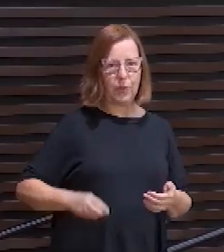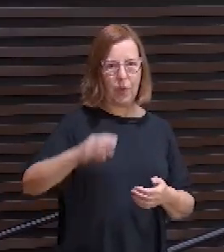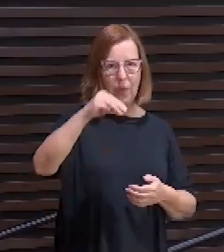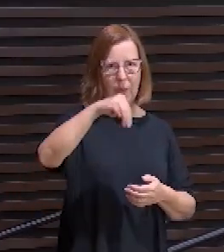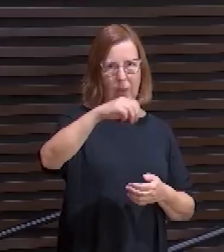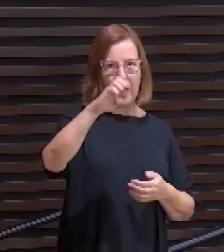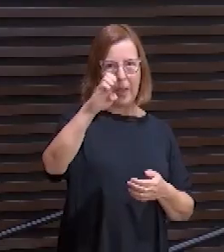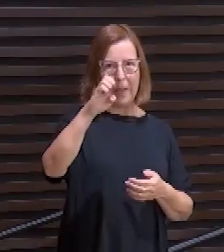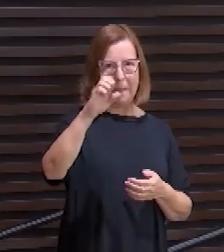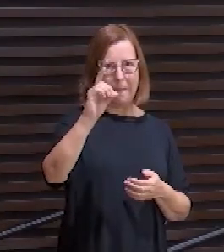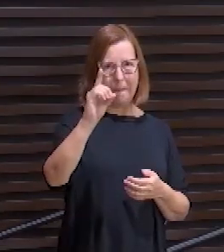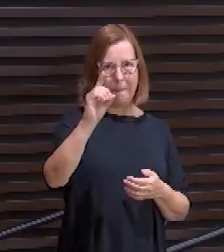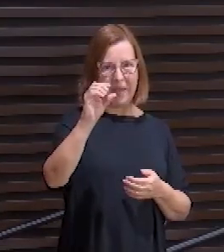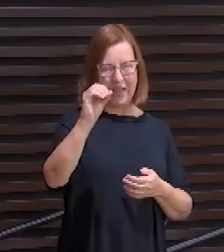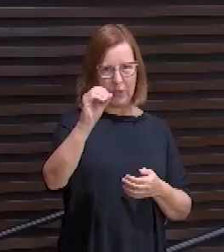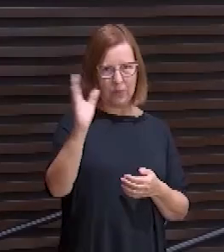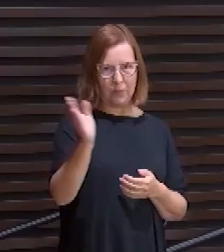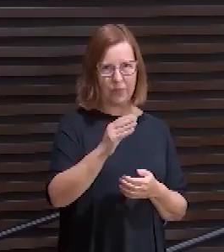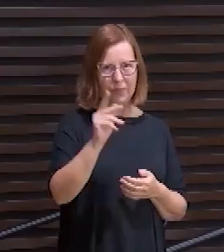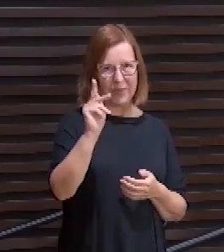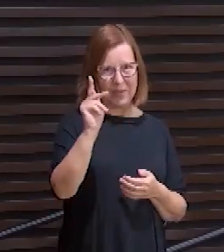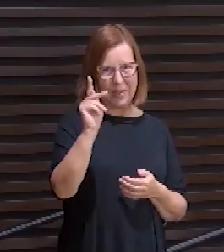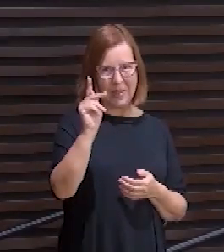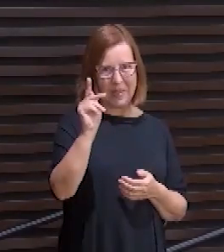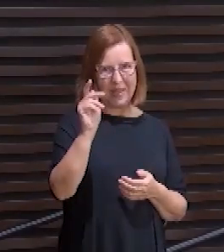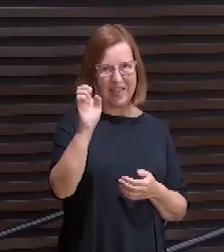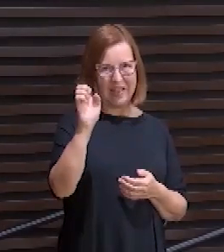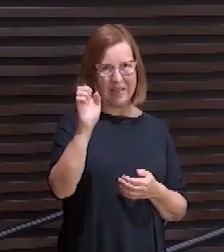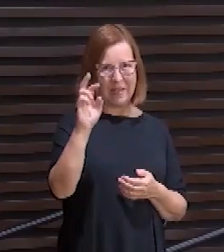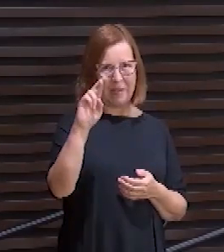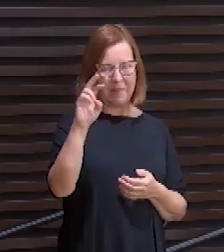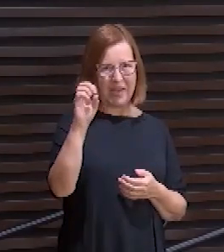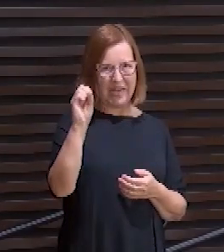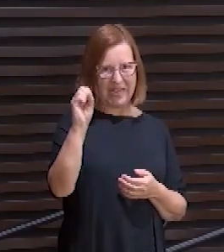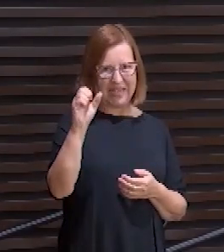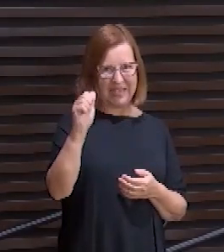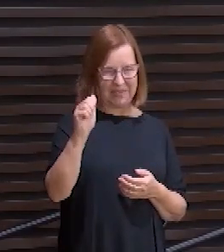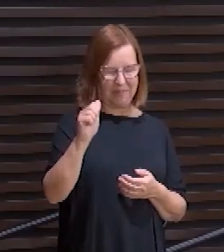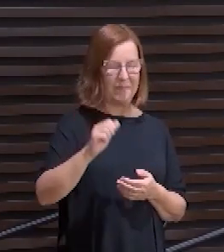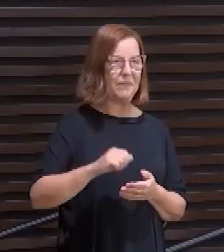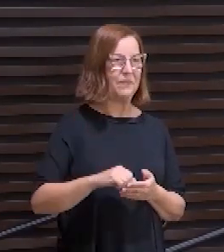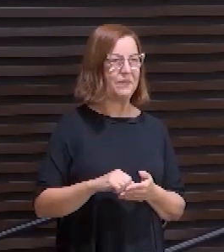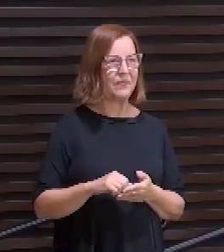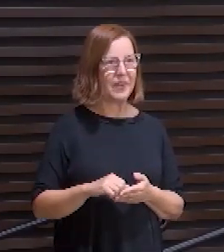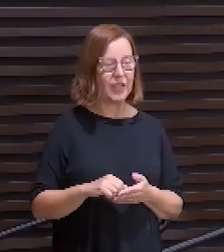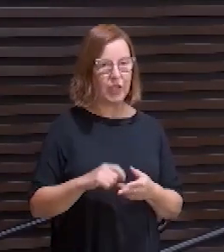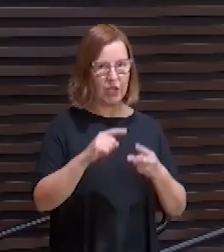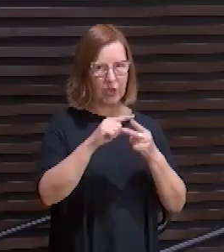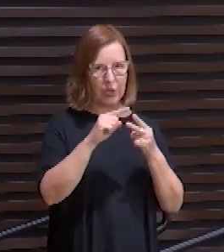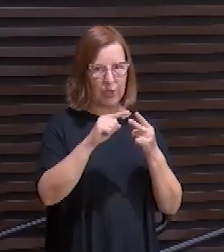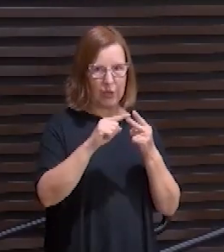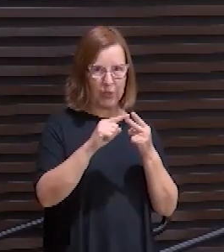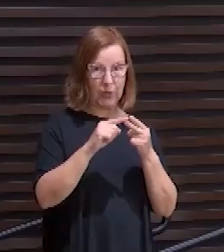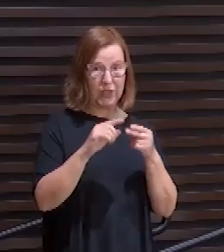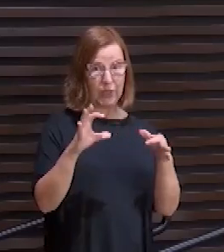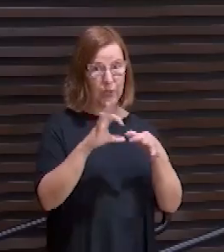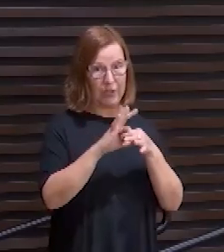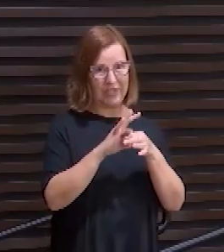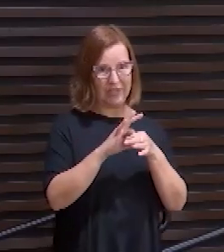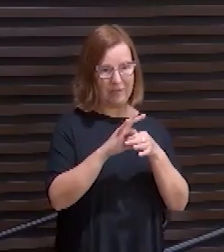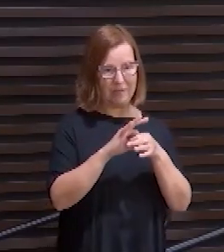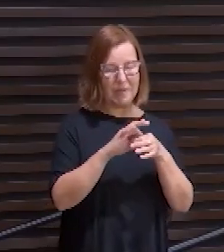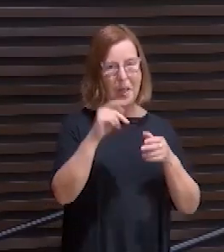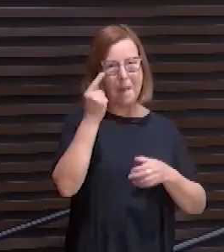uma coalizão de 2 nações que se uniram para dominar o mundo. Os medos e os persas. Um lado levantado em relação ao